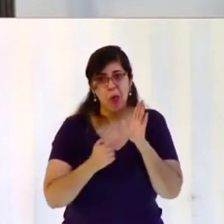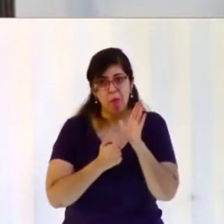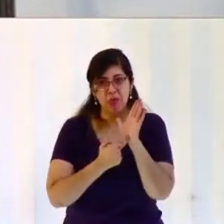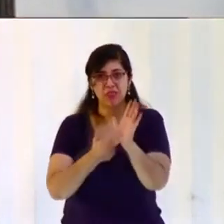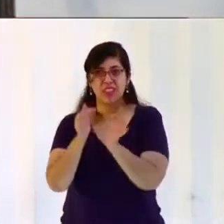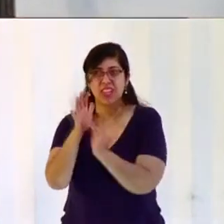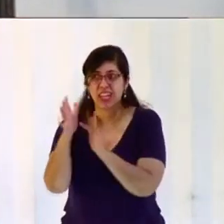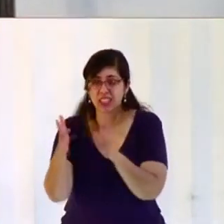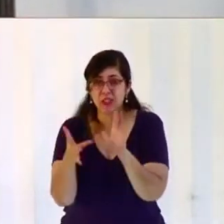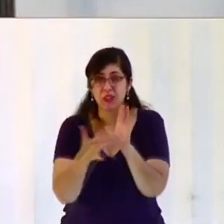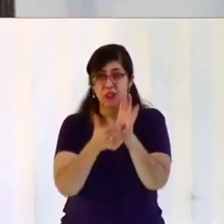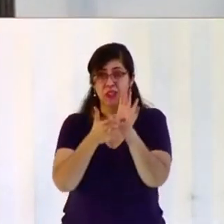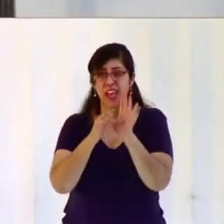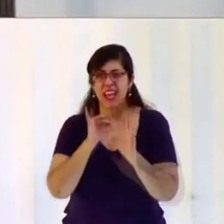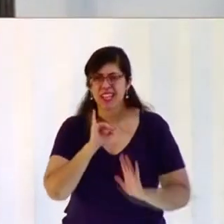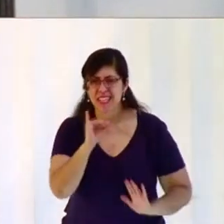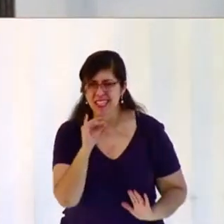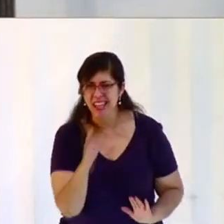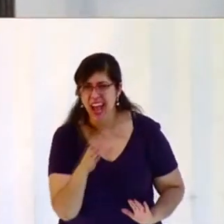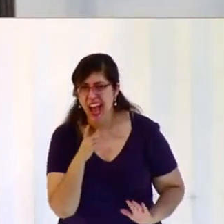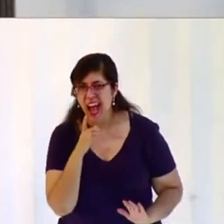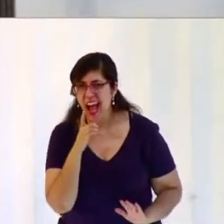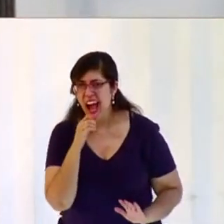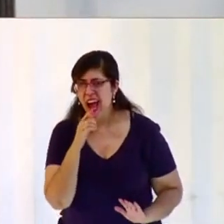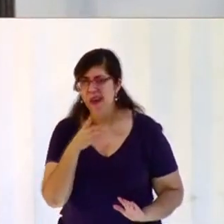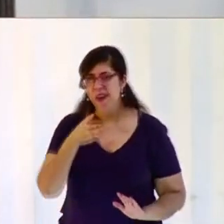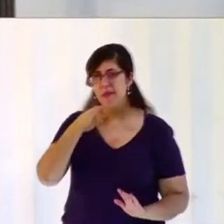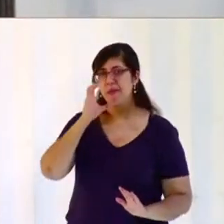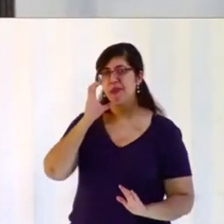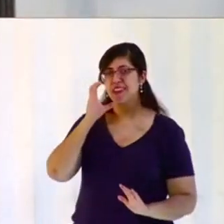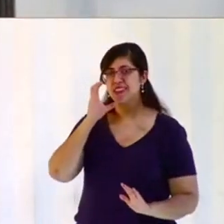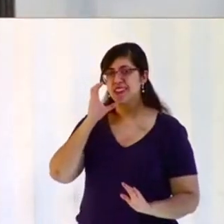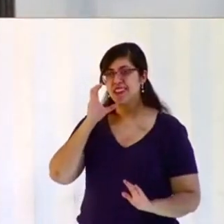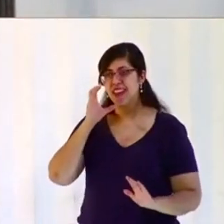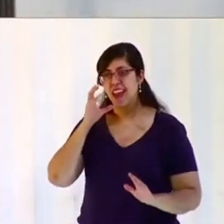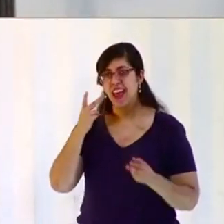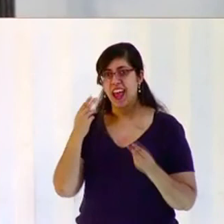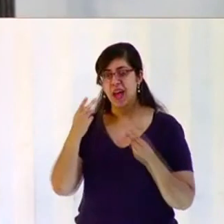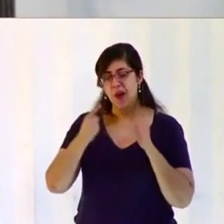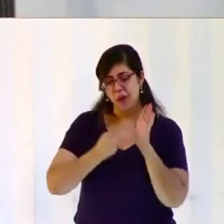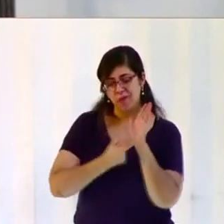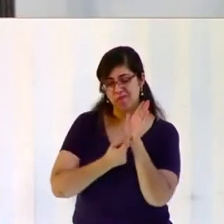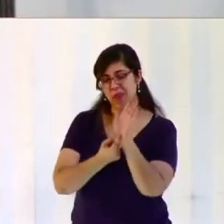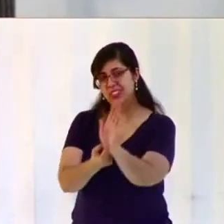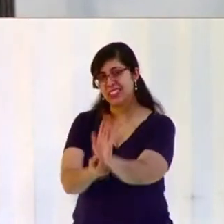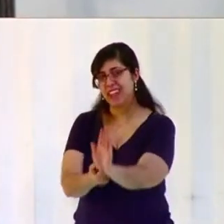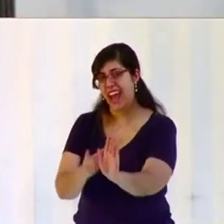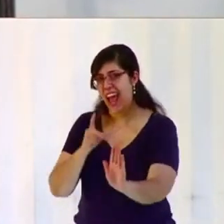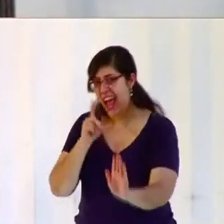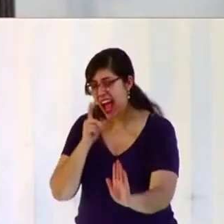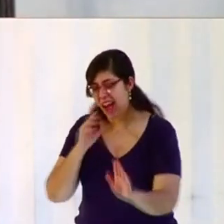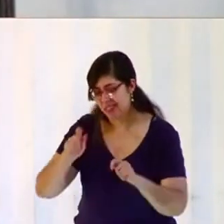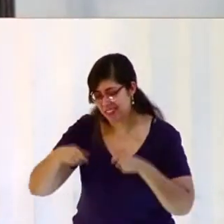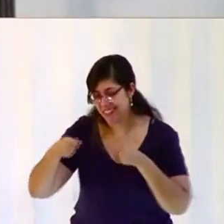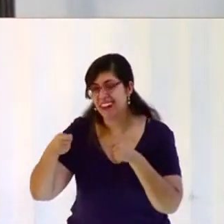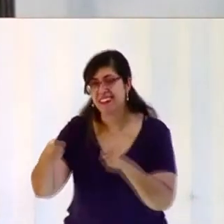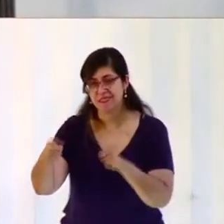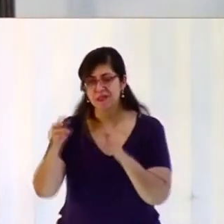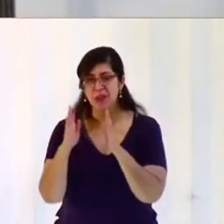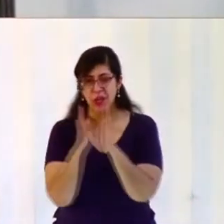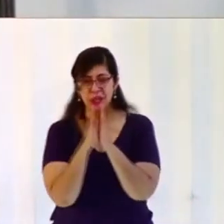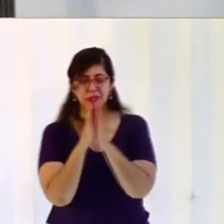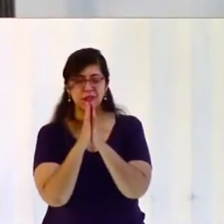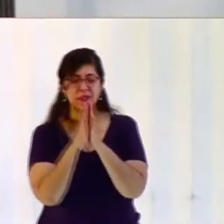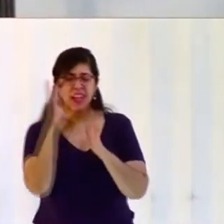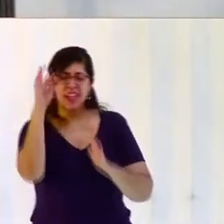Aqueles que bebessem da água dele seriam como fontes para o mundo. Oremos a Deus. Nosso